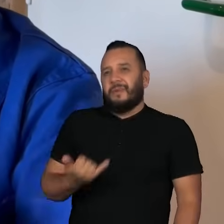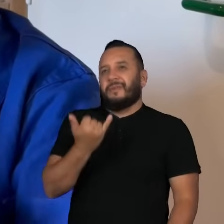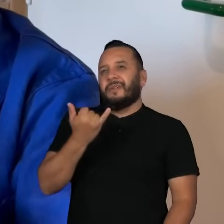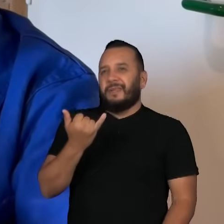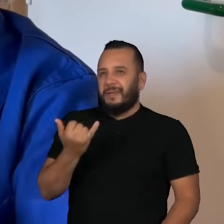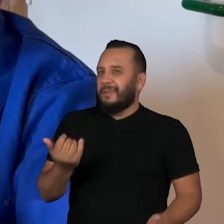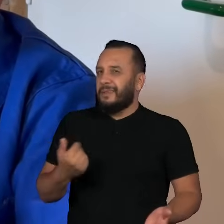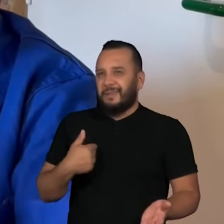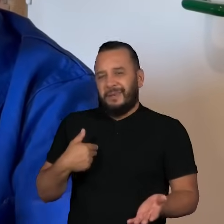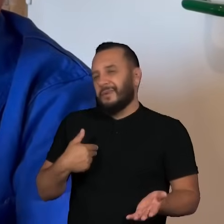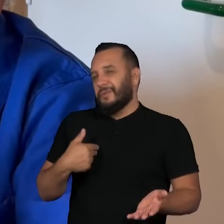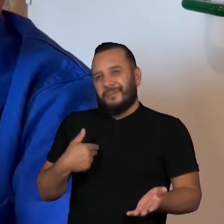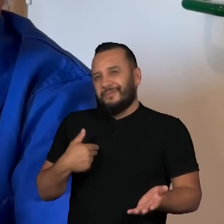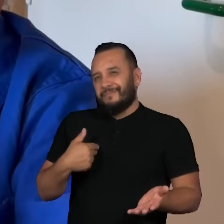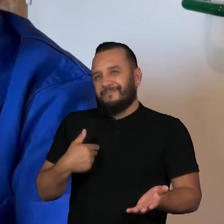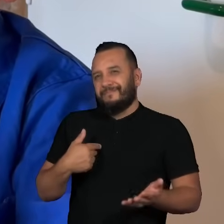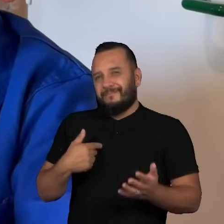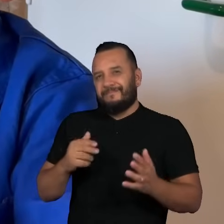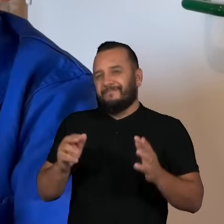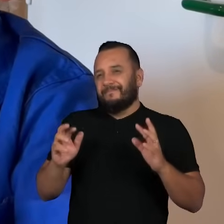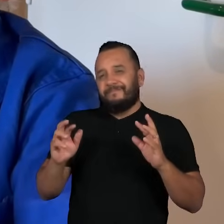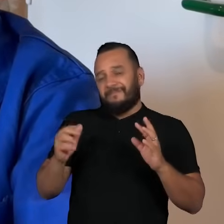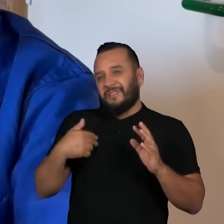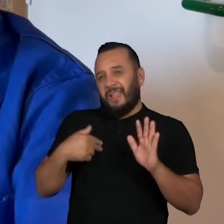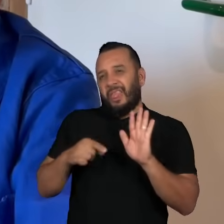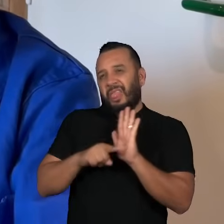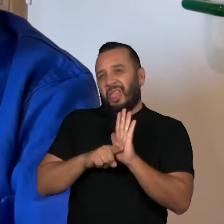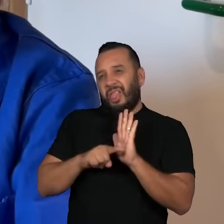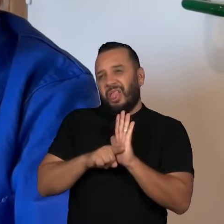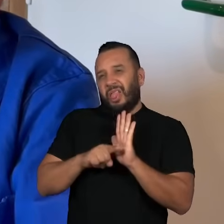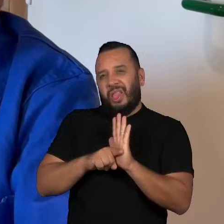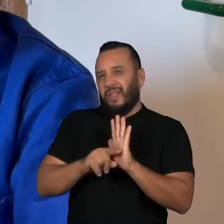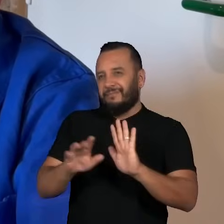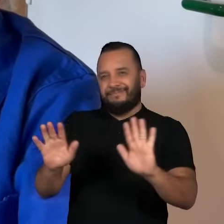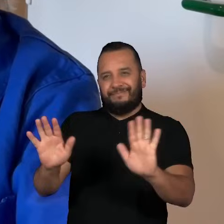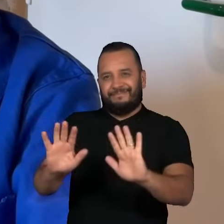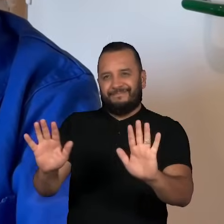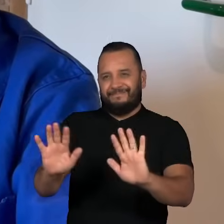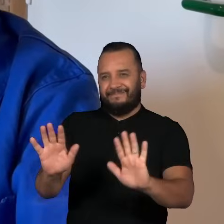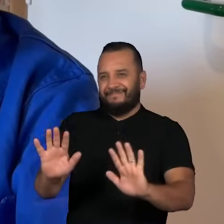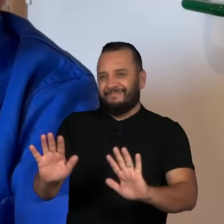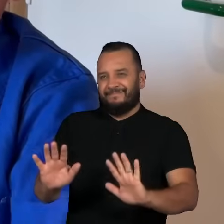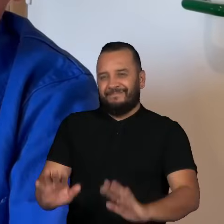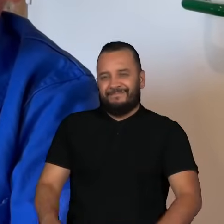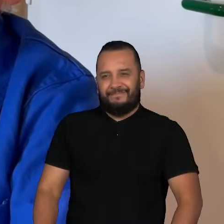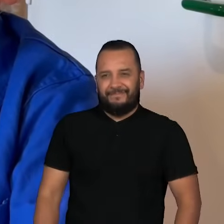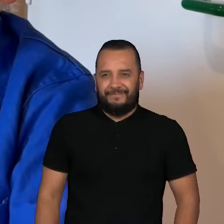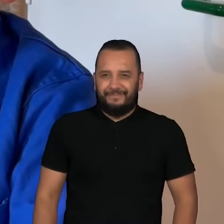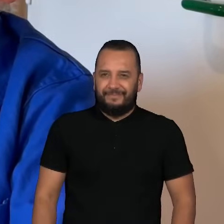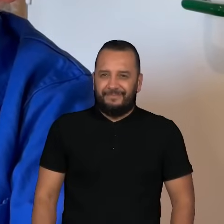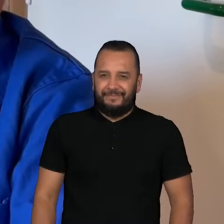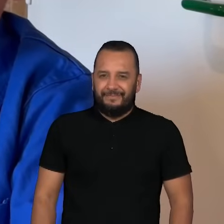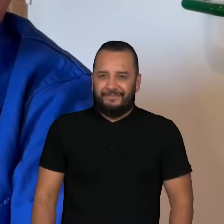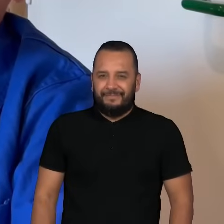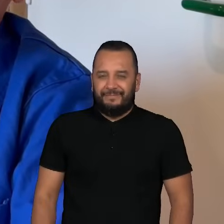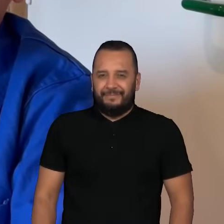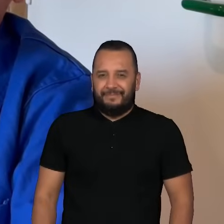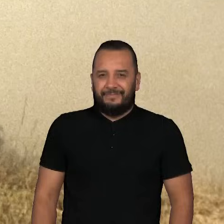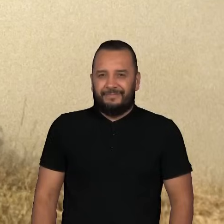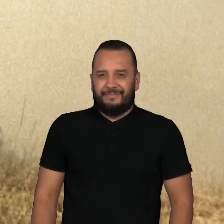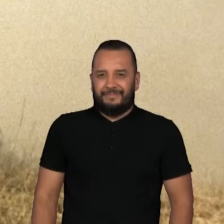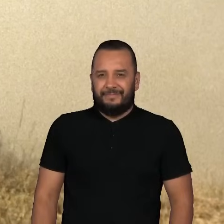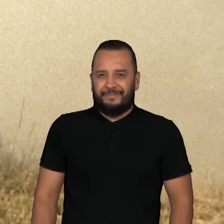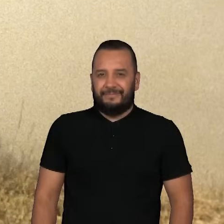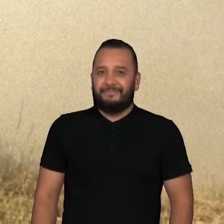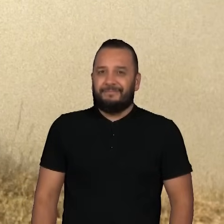que não tenho o direito de ser pessimista. Faut que tu profites de la vie, quoi, à fond, quoi. Et je pense que t'as pas le droit d'être pessimiste,